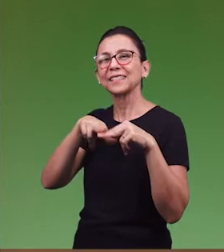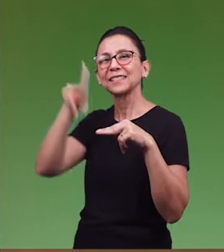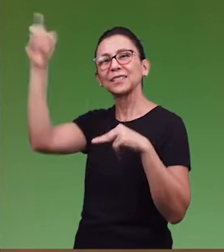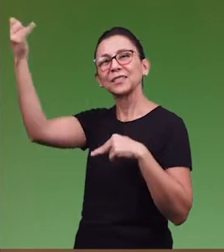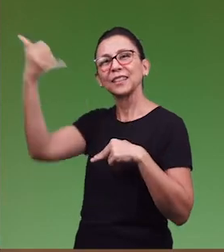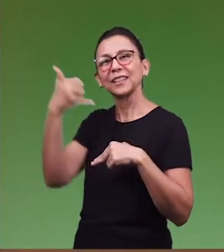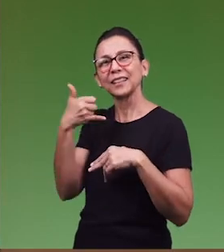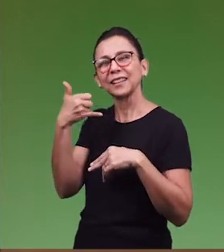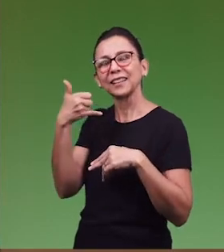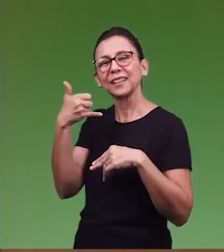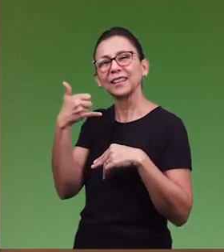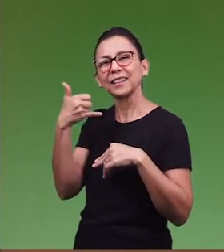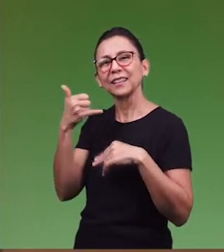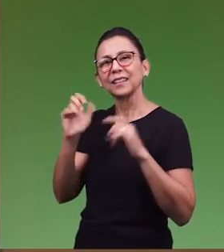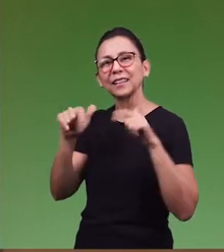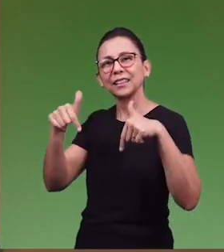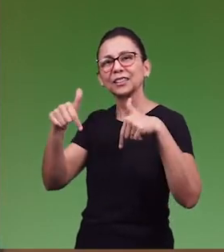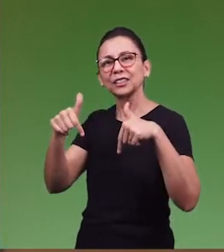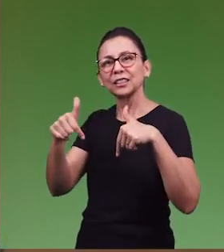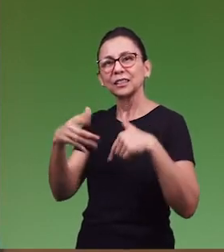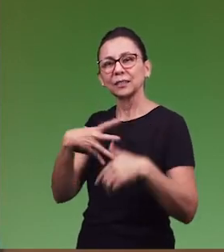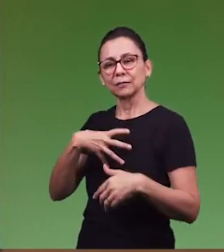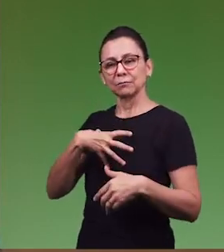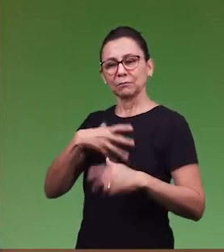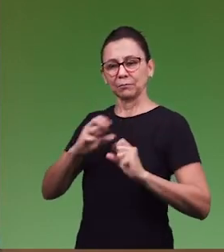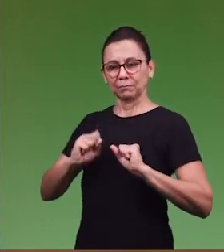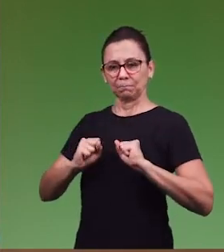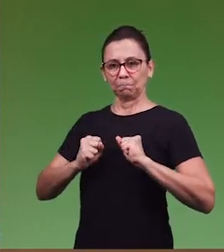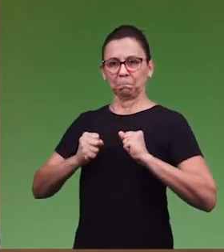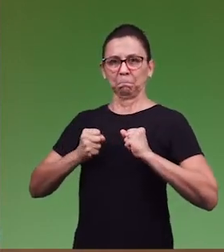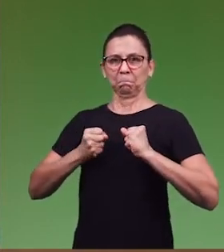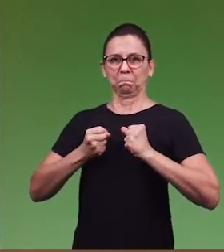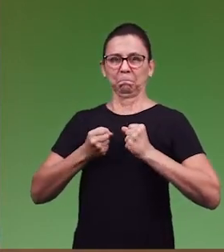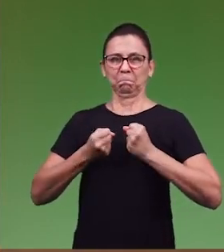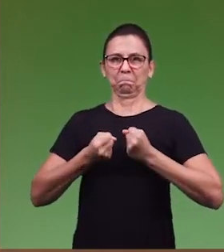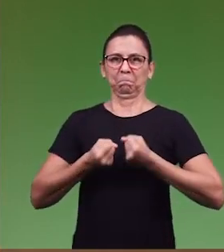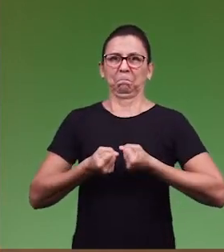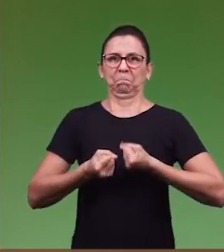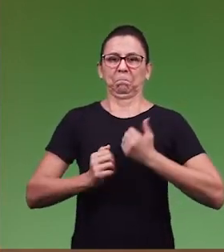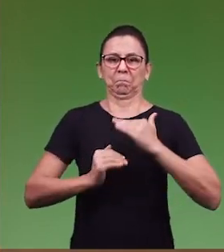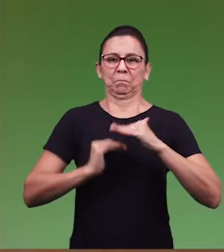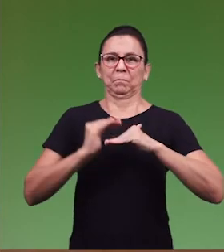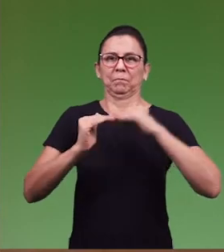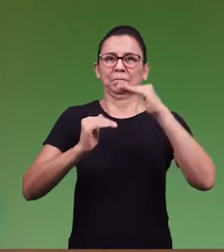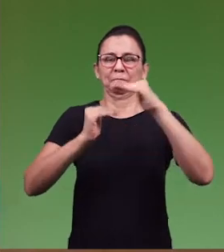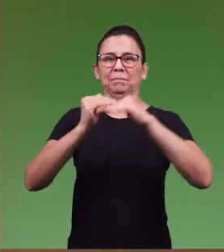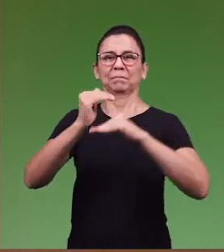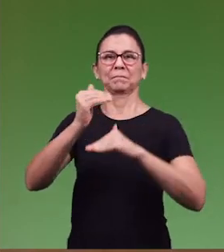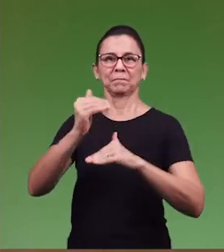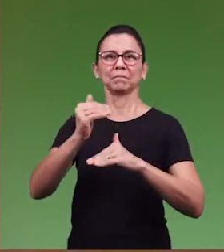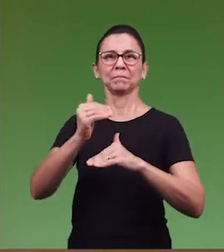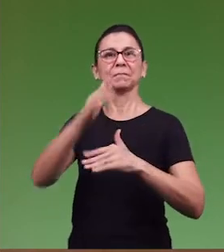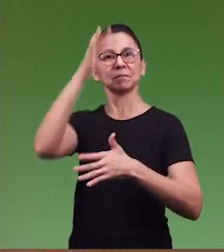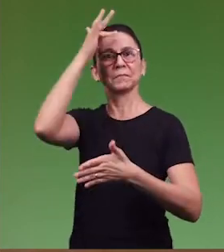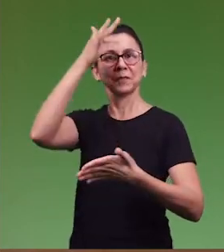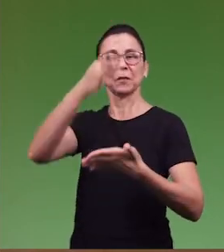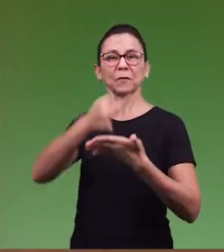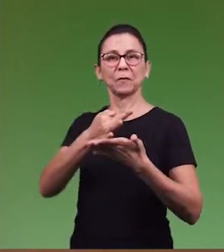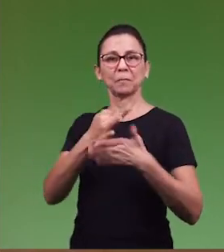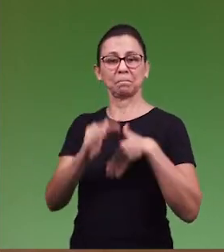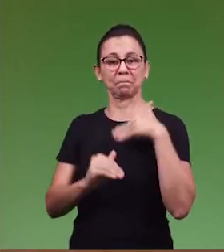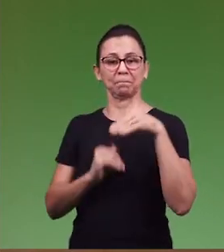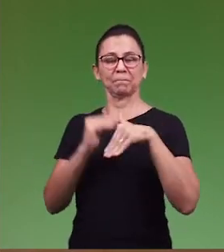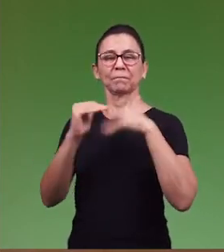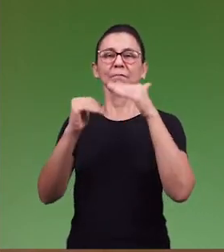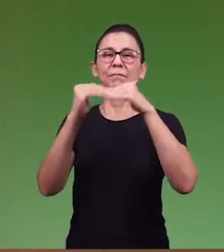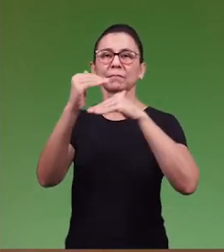nos fortalecendo na fé. Então, os recursos da graça colocados à nossa disposição para operar em nossa vida